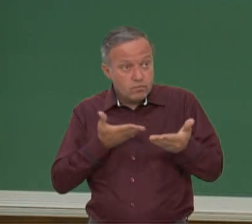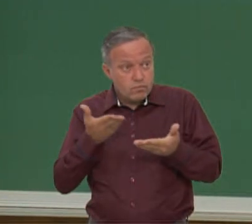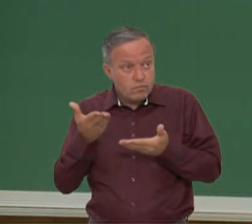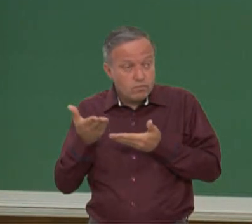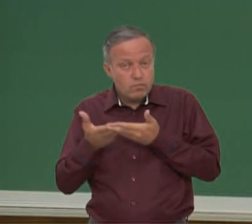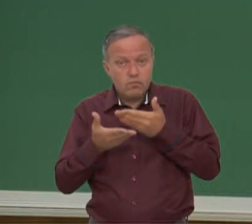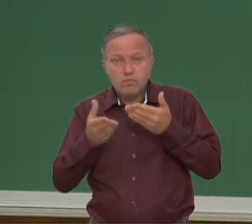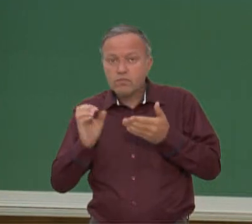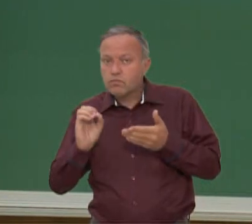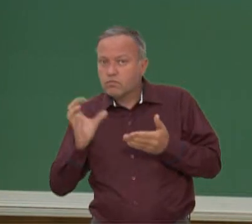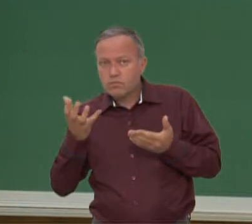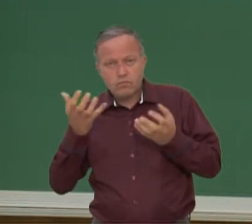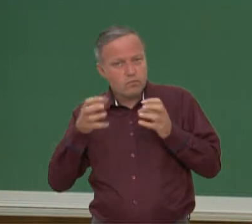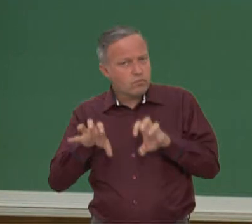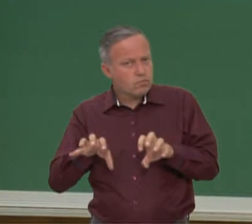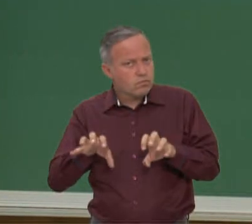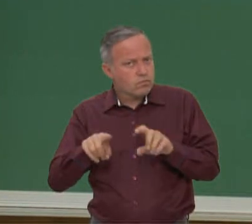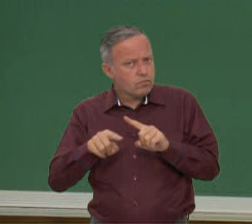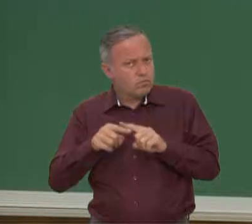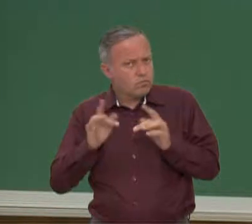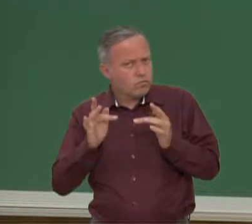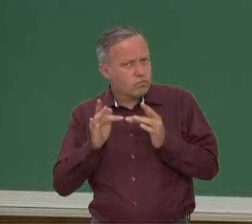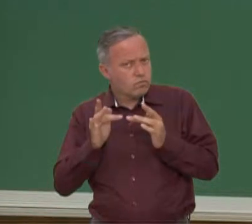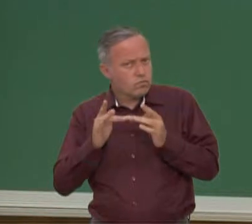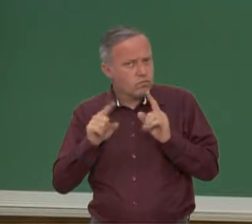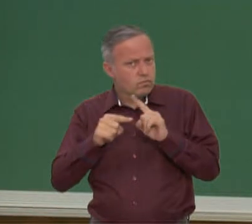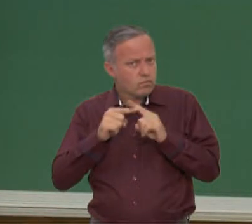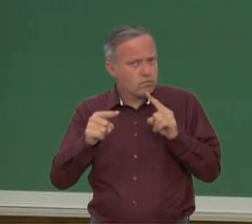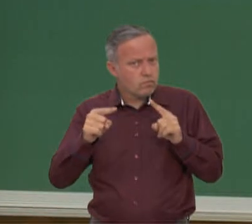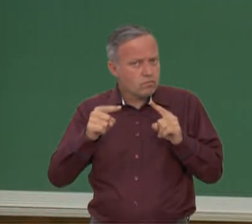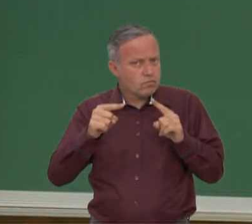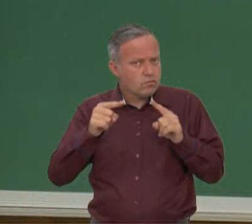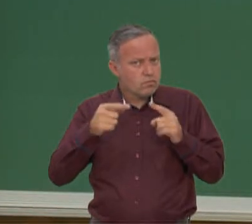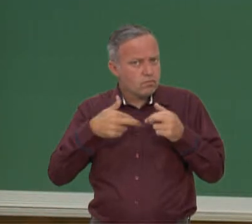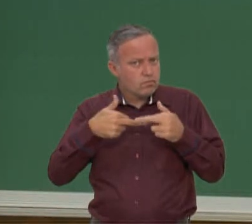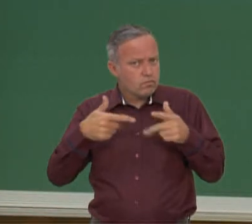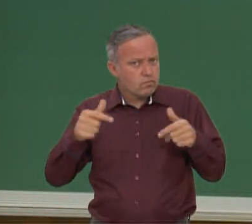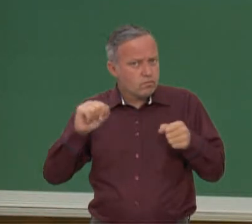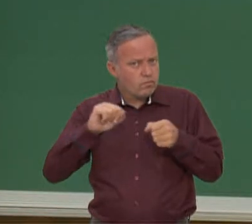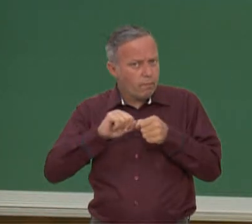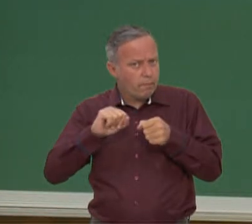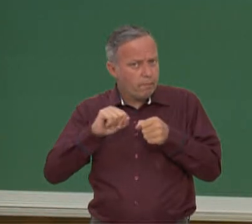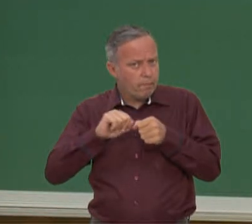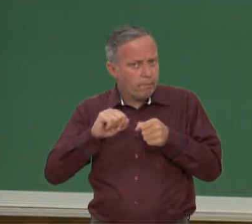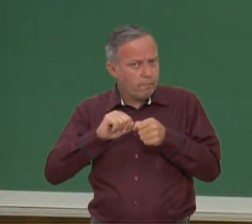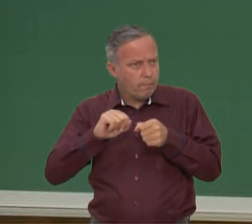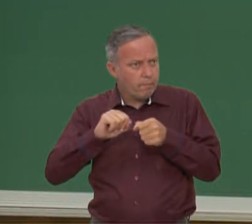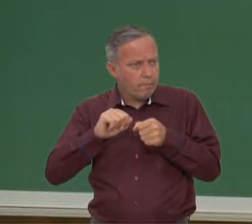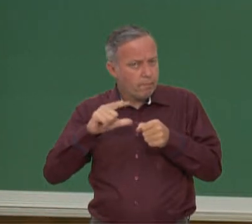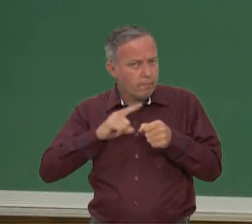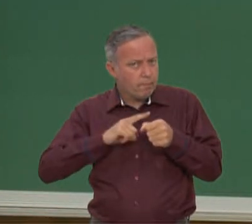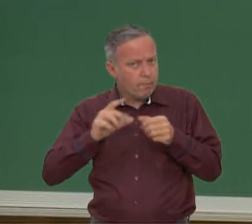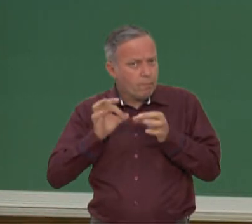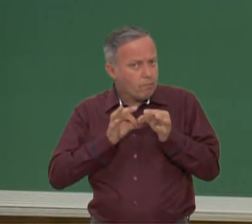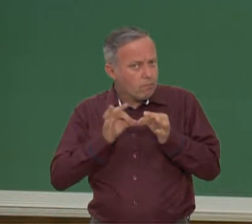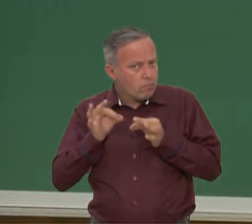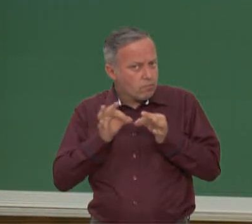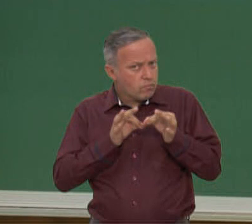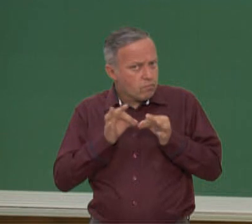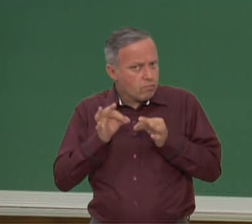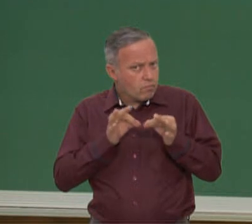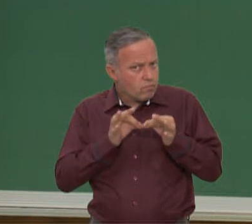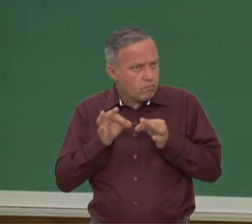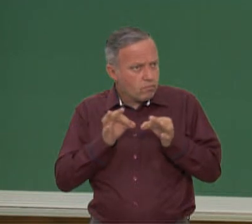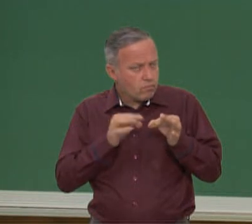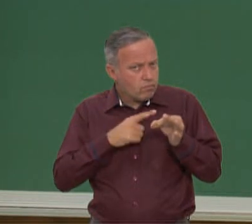não gostariam de fazer, mas devido ao tipo de produto comercializado, eles têm que acabar fazendo essas concessões. E